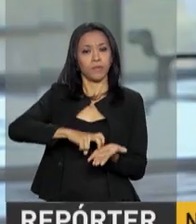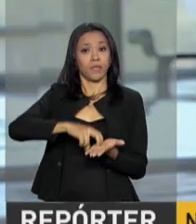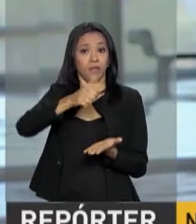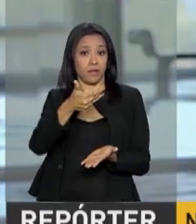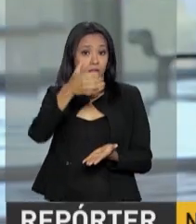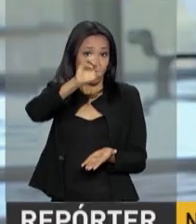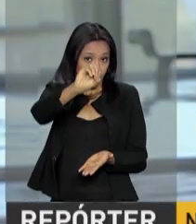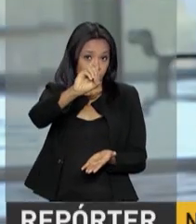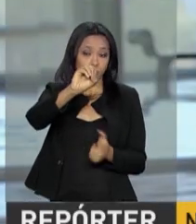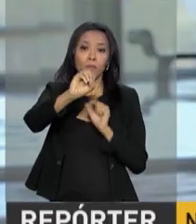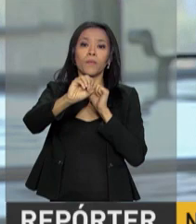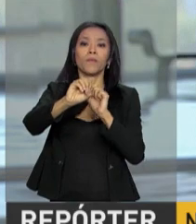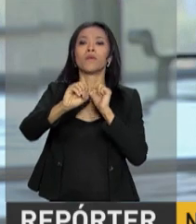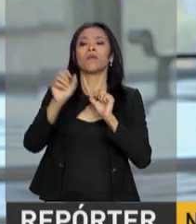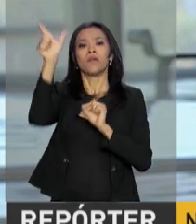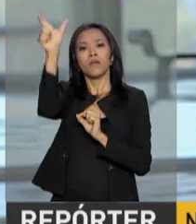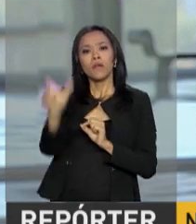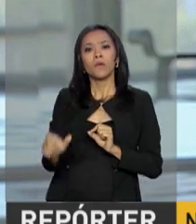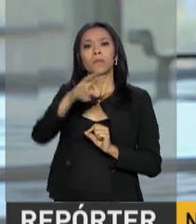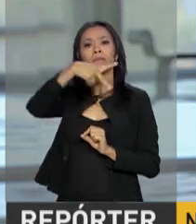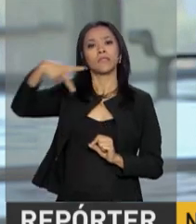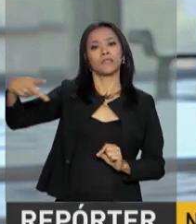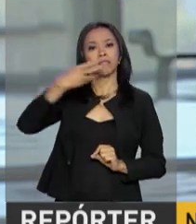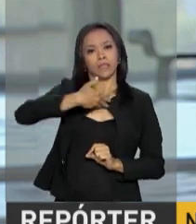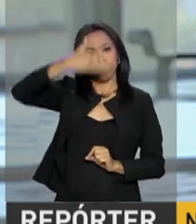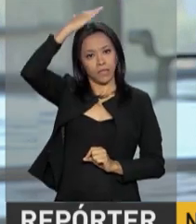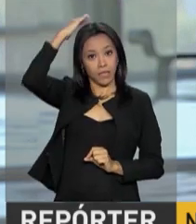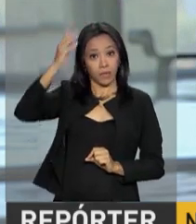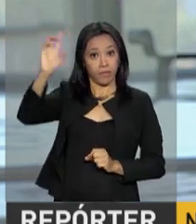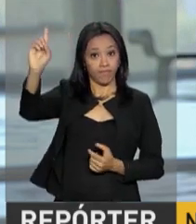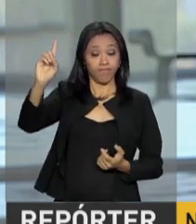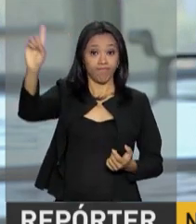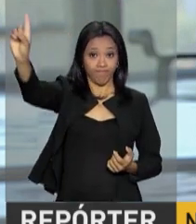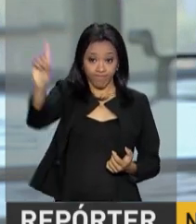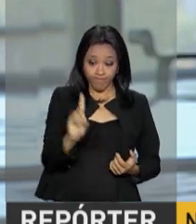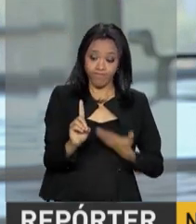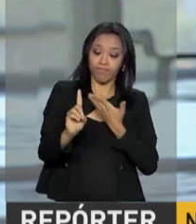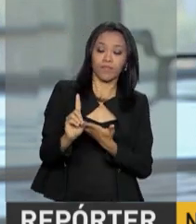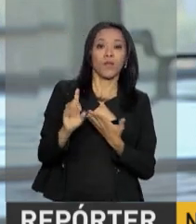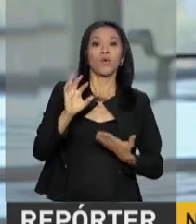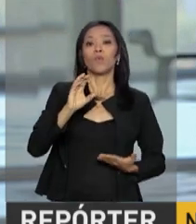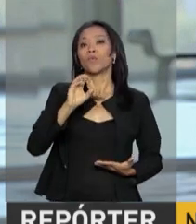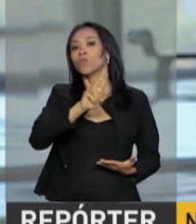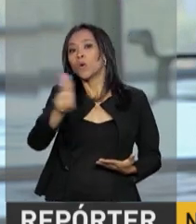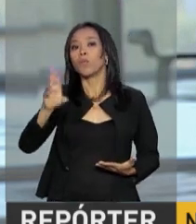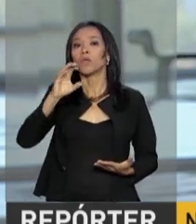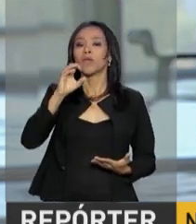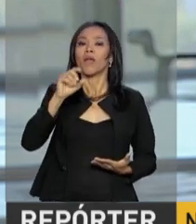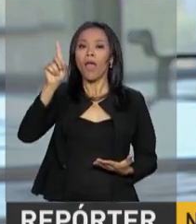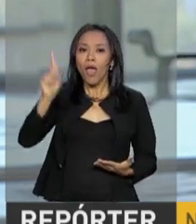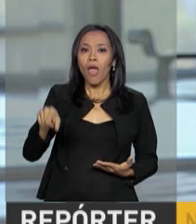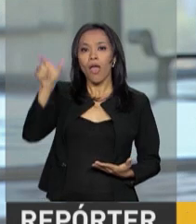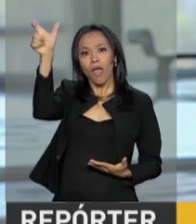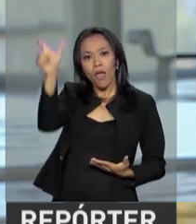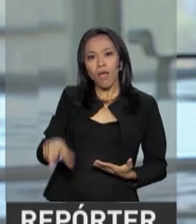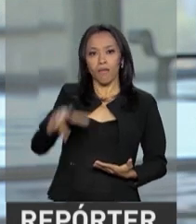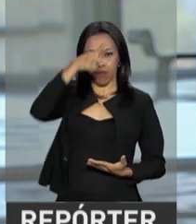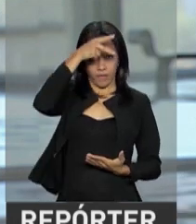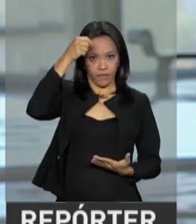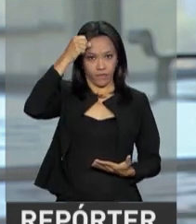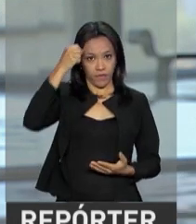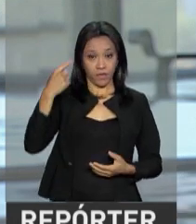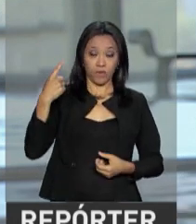o o presidente michel temer recebe aqui no palácio do planalto orlando morando que é prefeito de são bernardo do